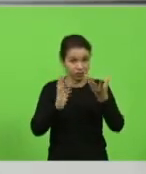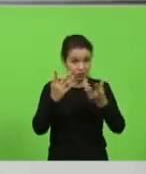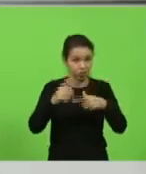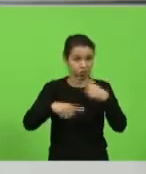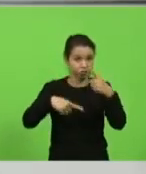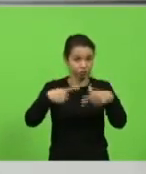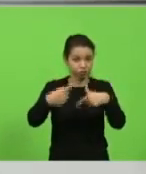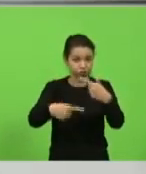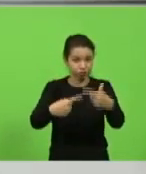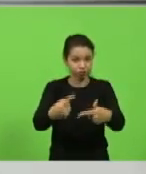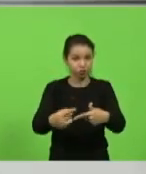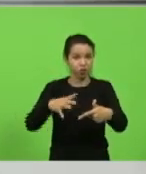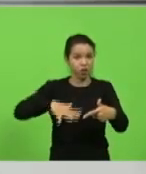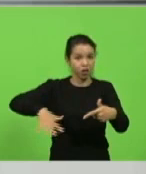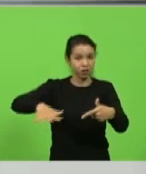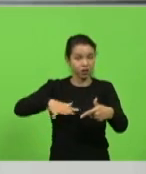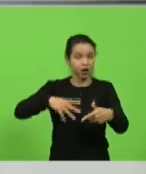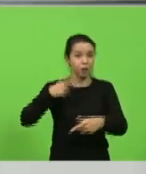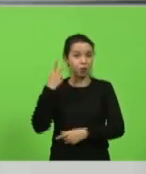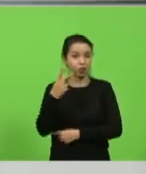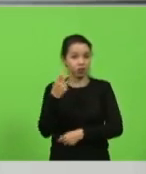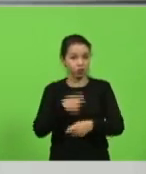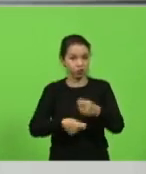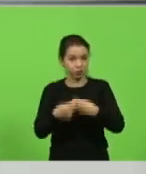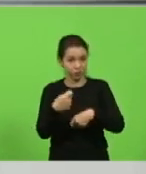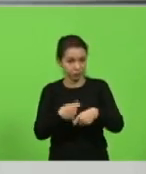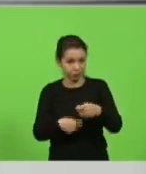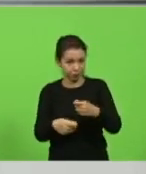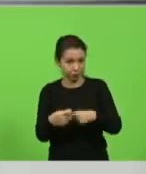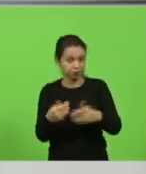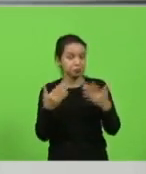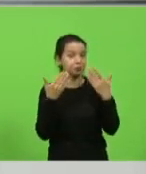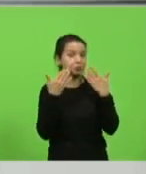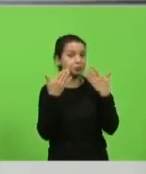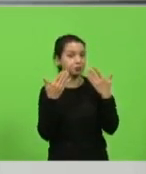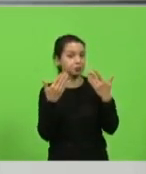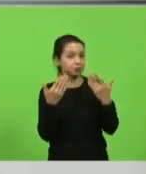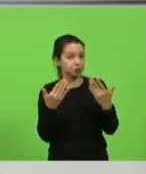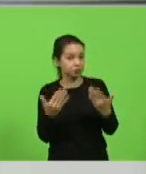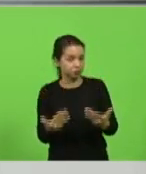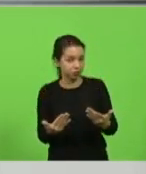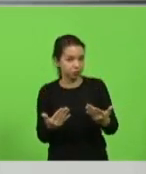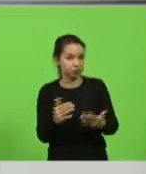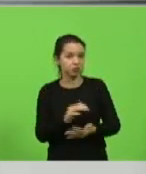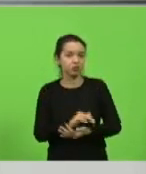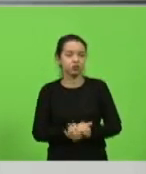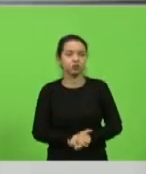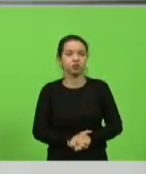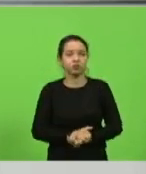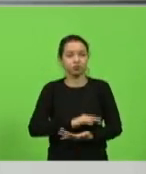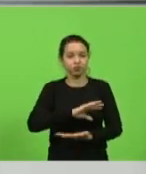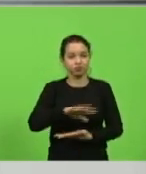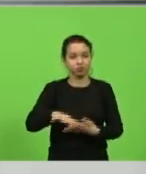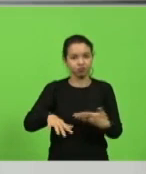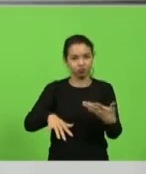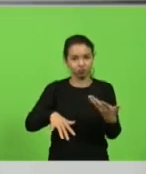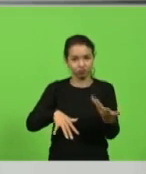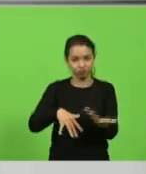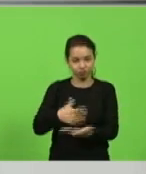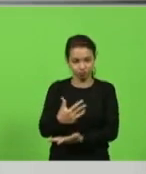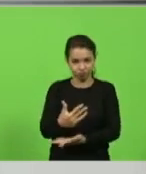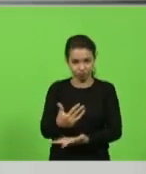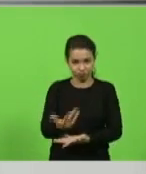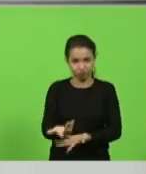político administrativo, configuram notório assolamento da fidúcia e